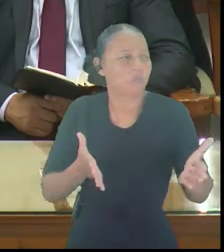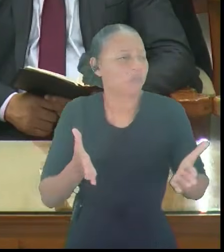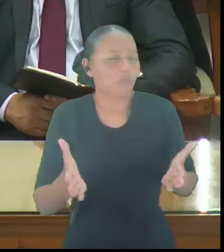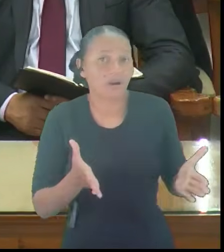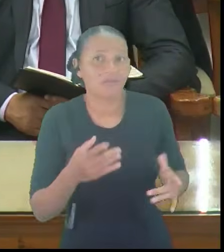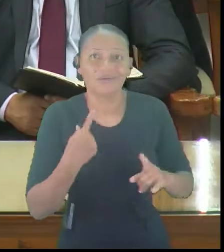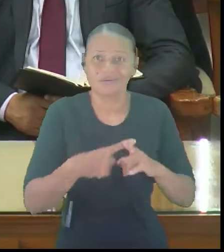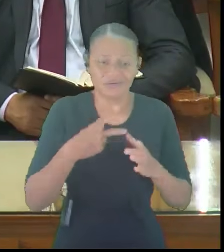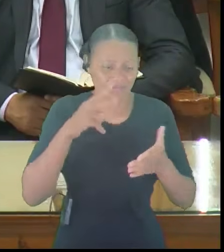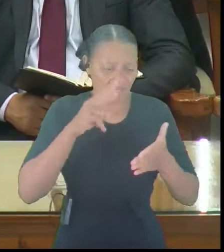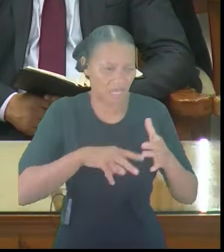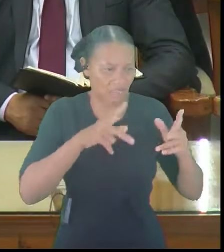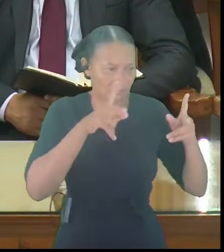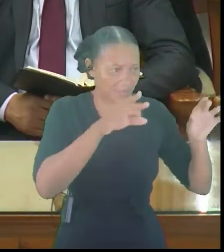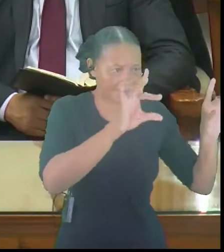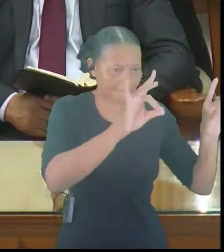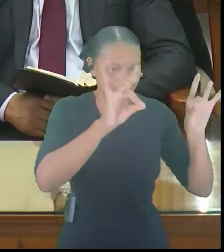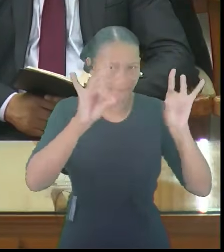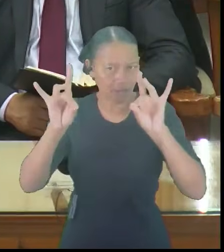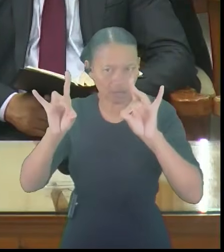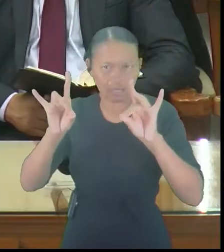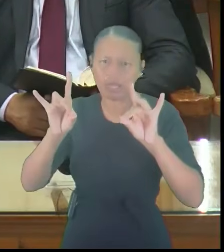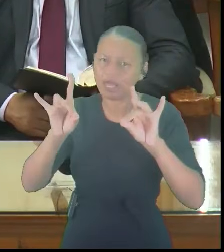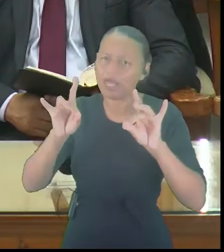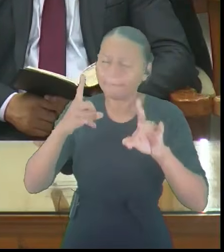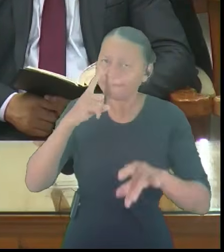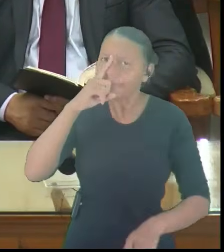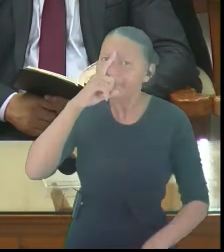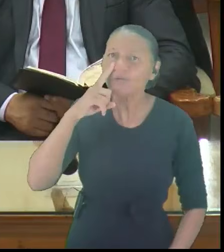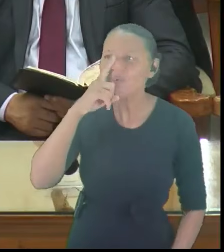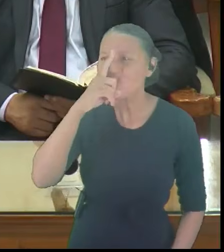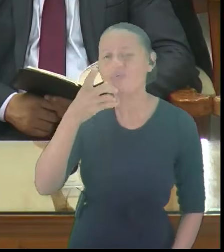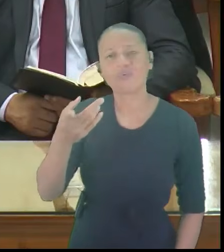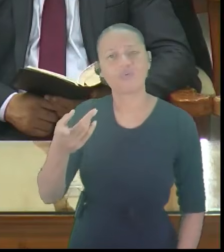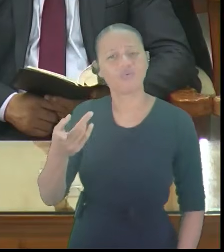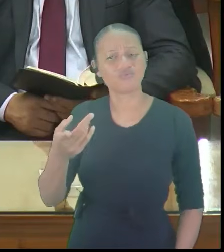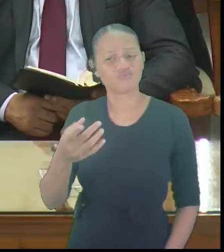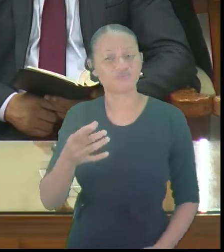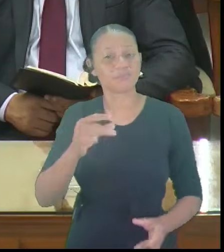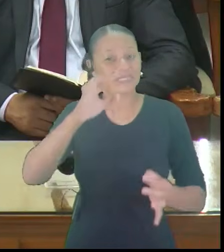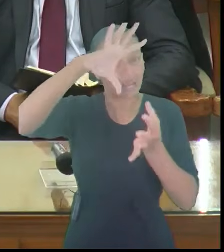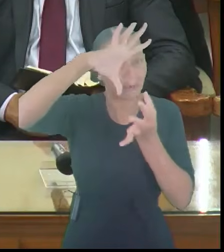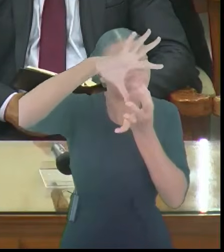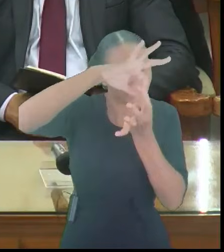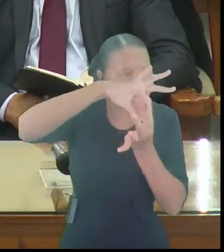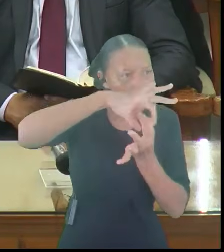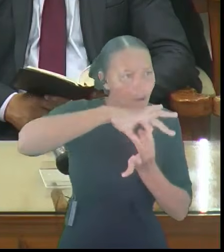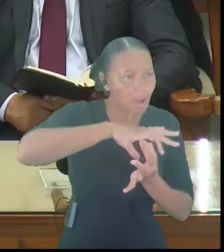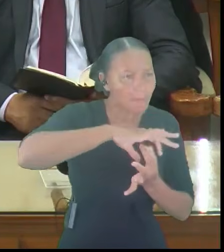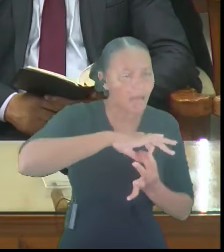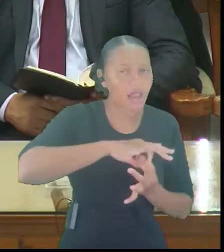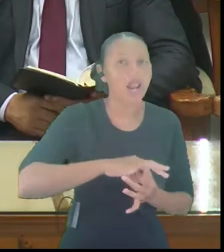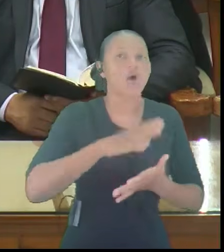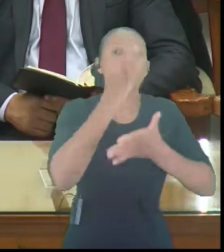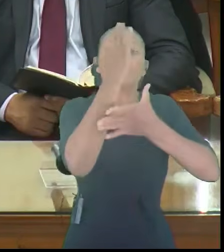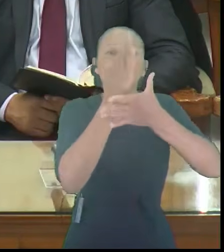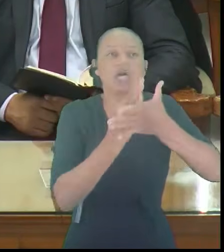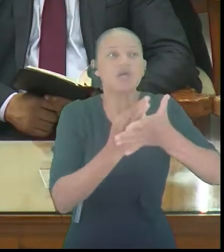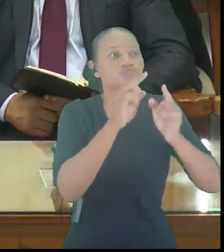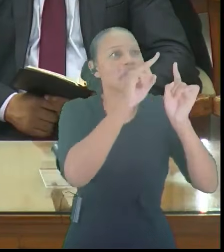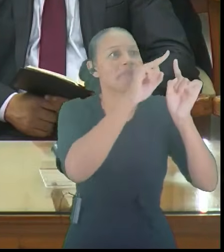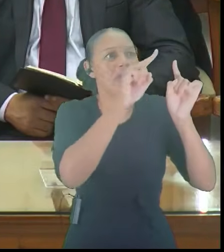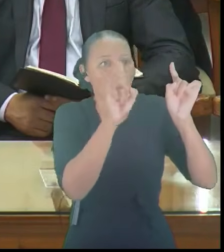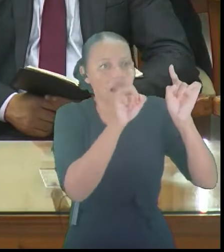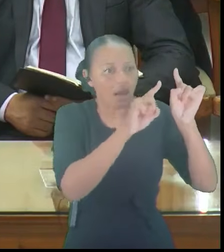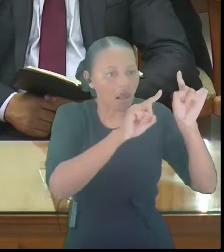lê um versículo isolado é um crime. É um crime ler um versículo isolado. Você tem que ler o texto e tem que